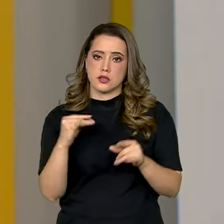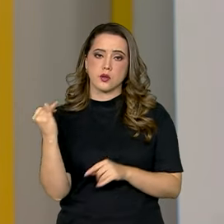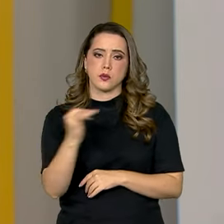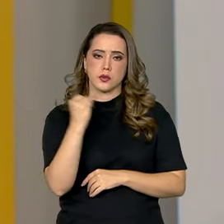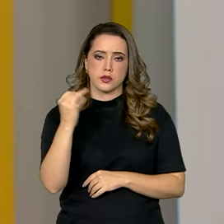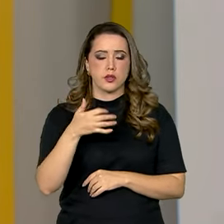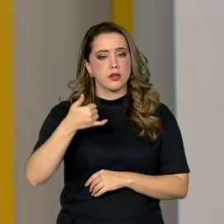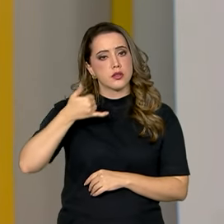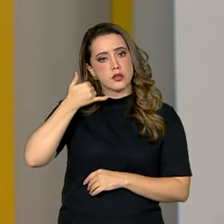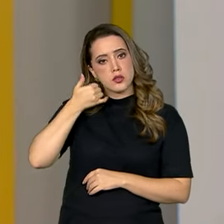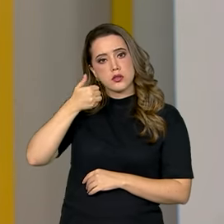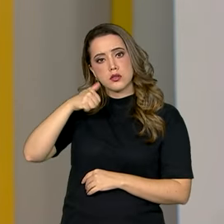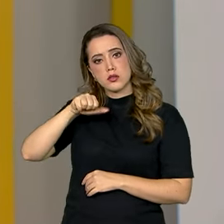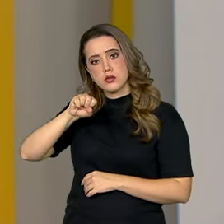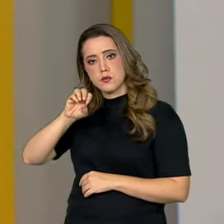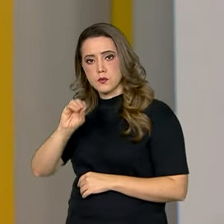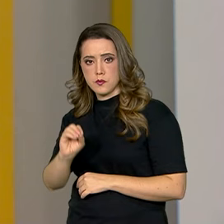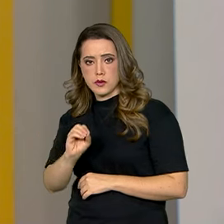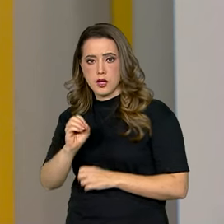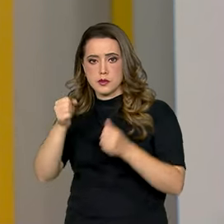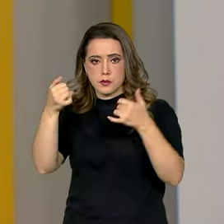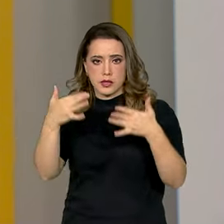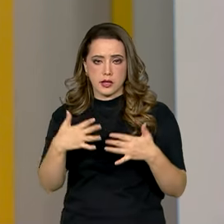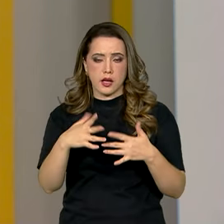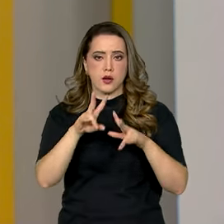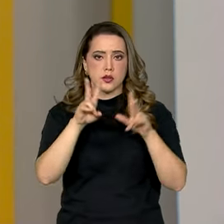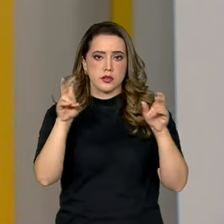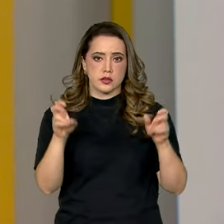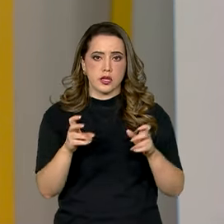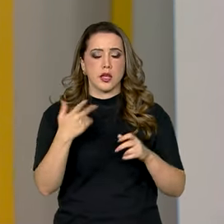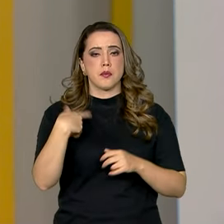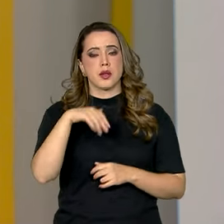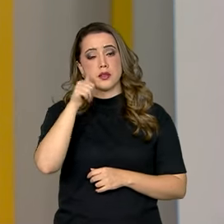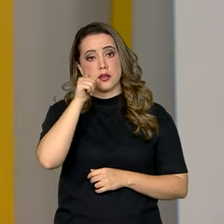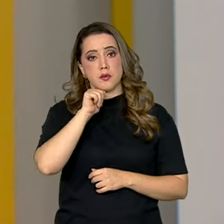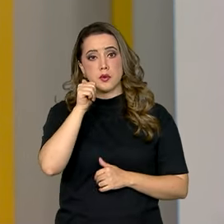importância do Disque 180 ao comentar o caso da apresentadora Ana Hickman.